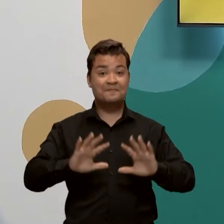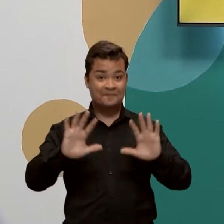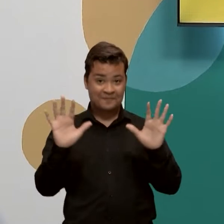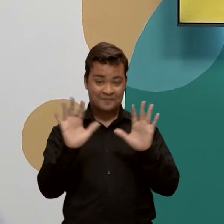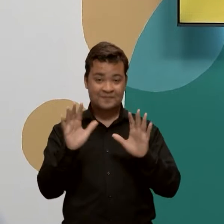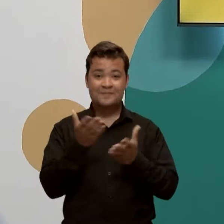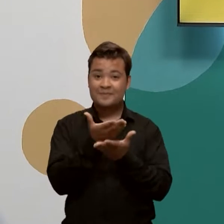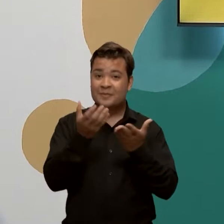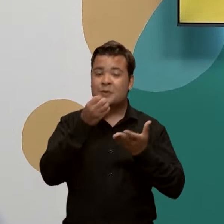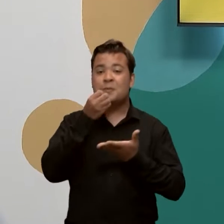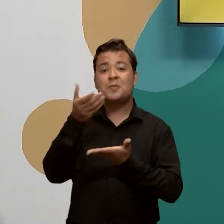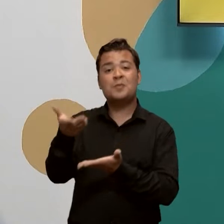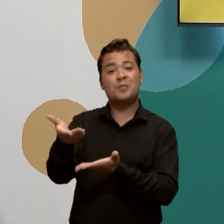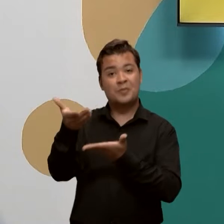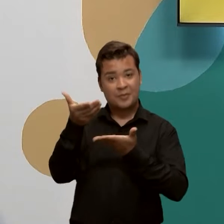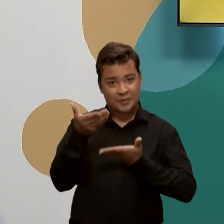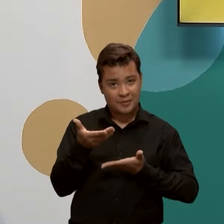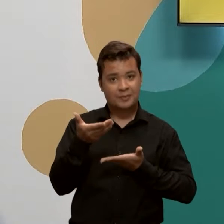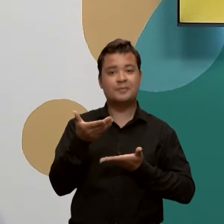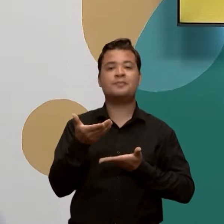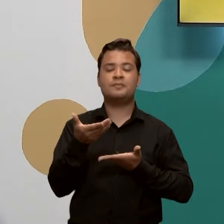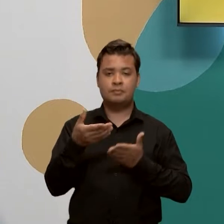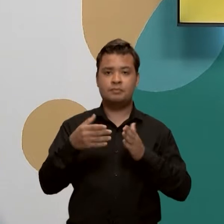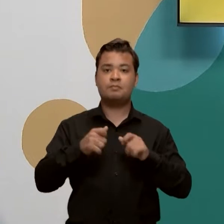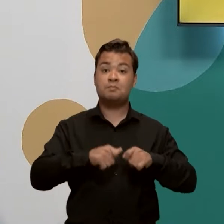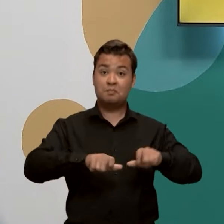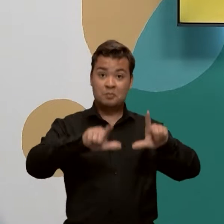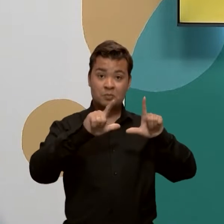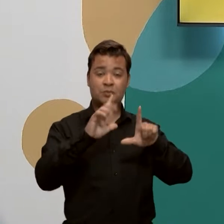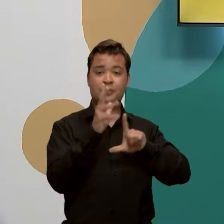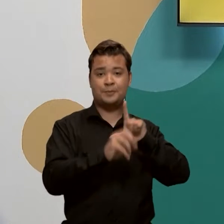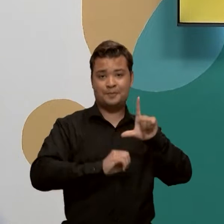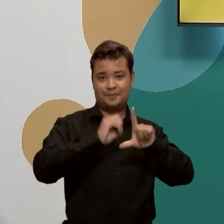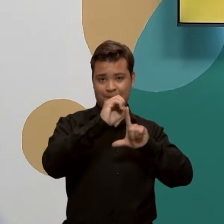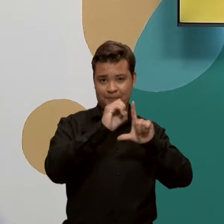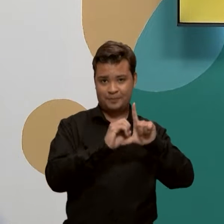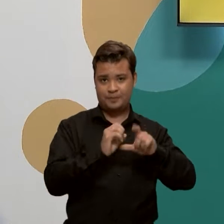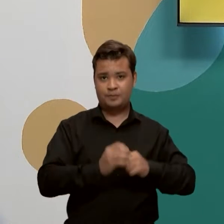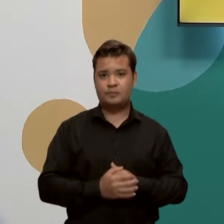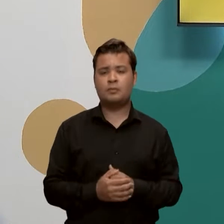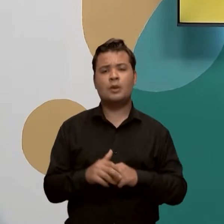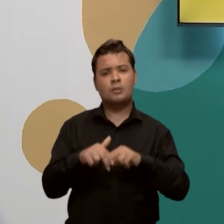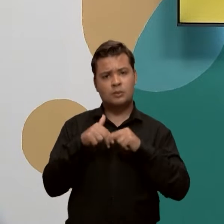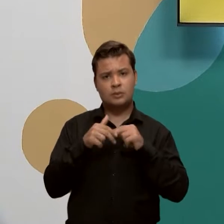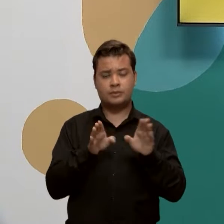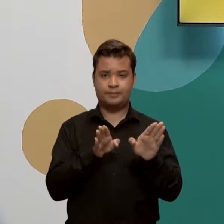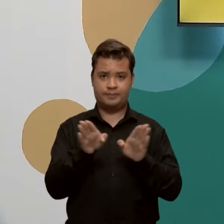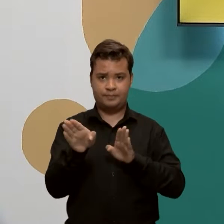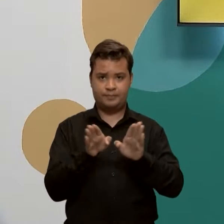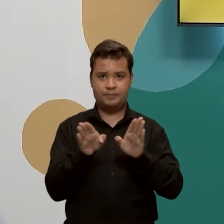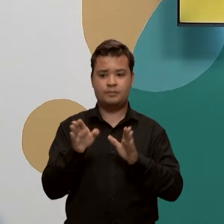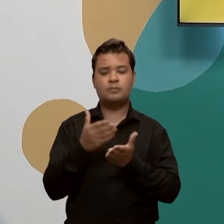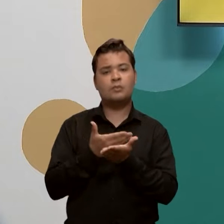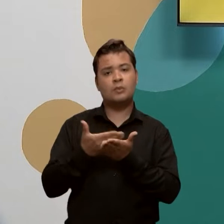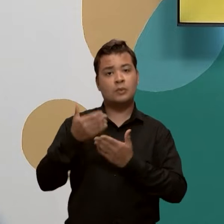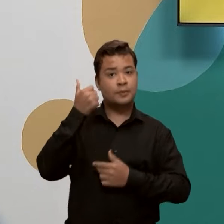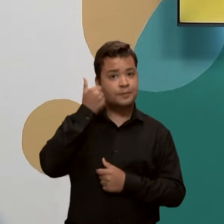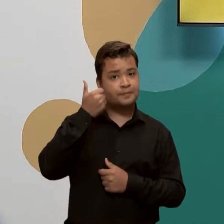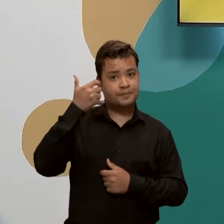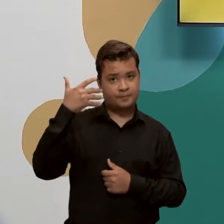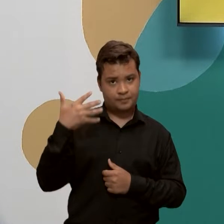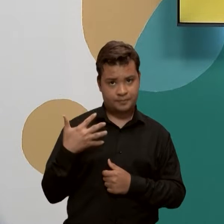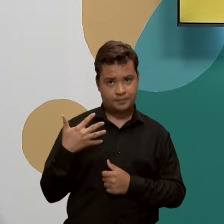Olá, seja muito bem-vindo e bem-vinda ao programa de hoje. Em nome da acessibilidade, eu começo com a